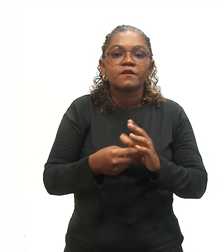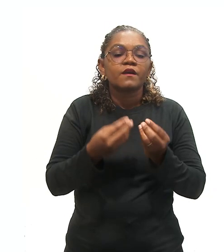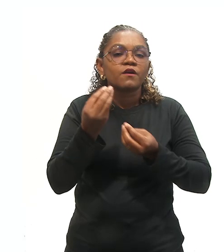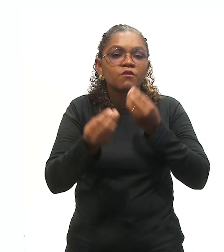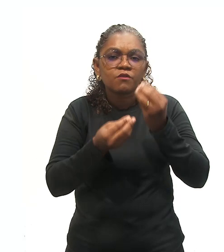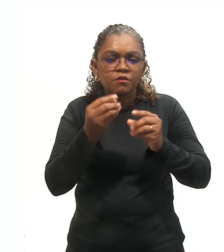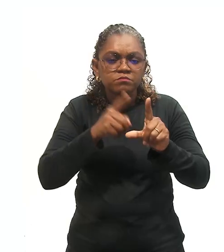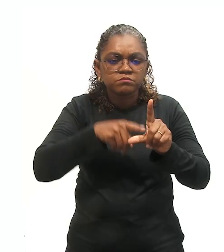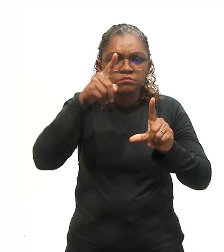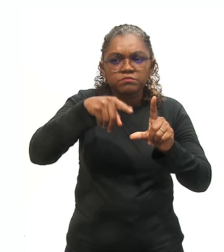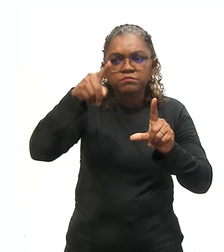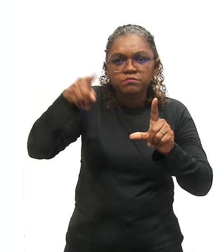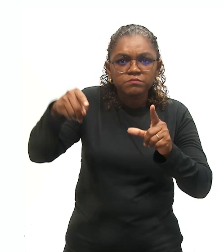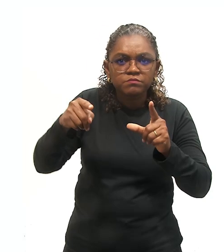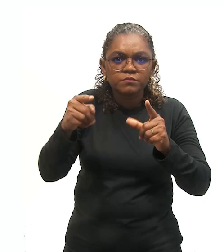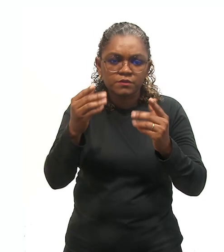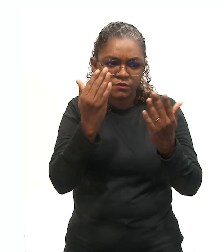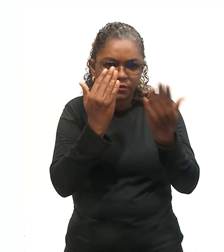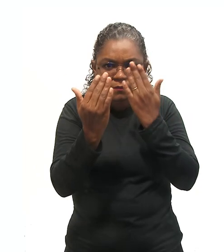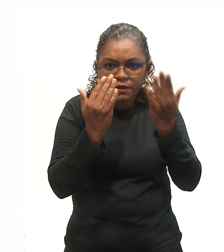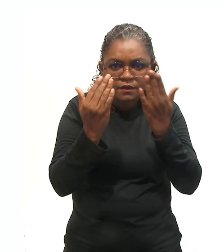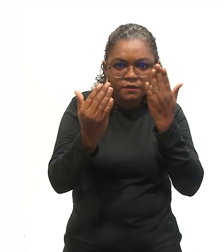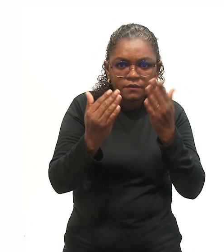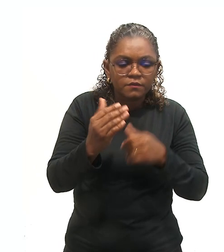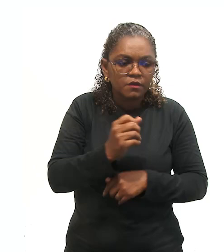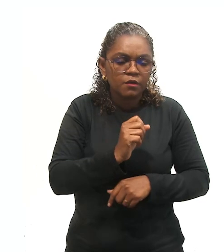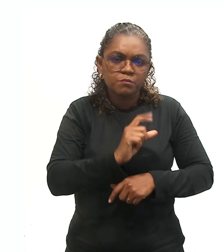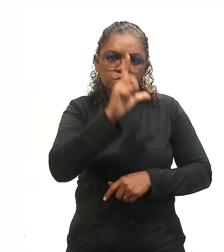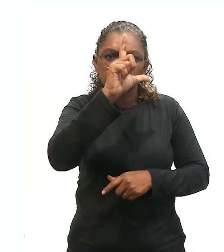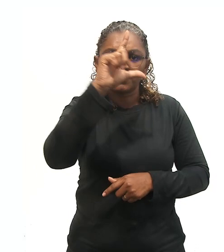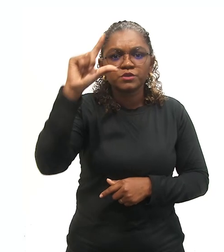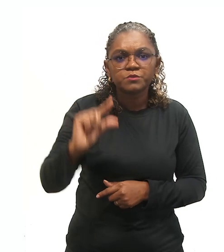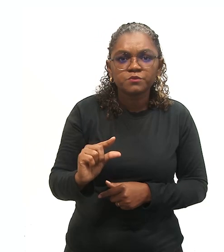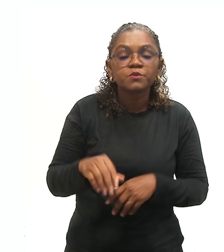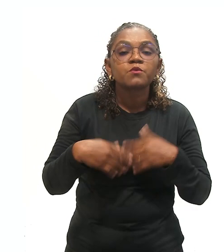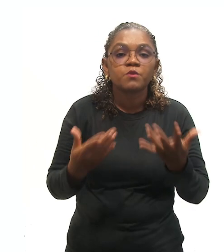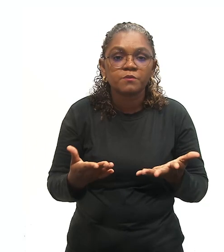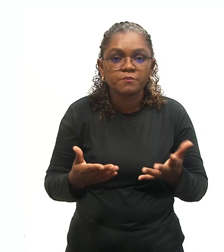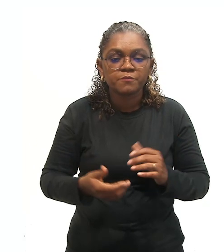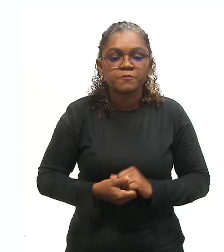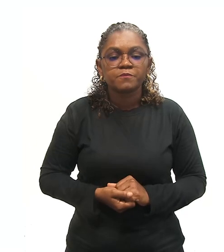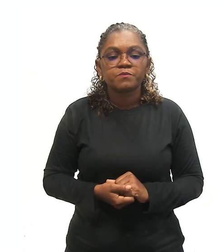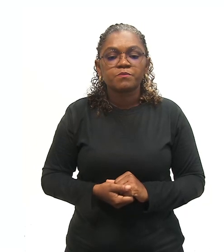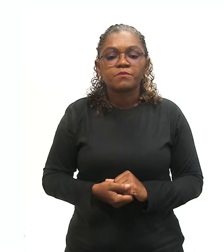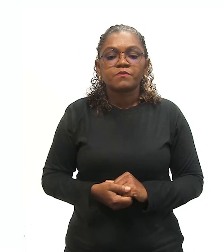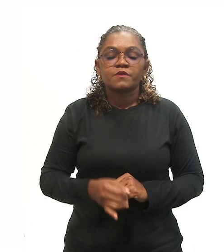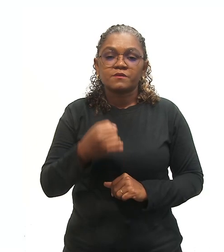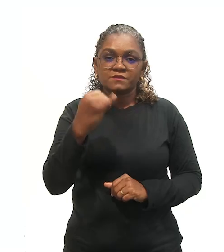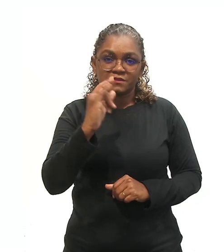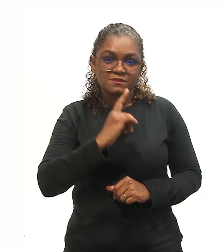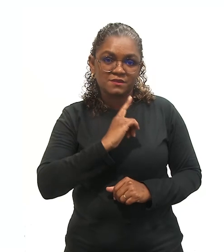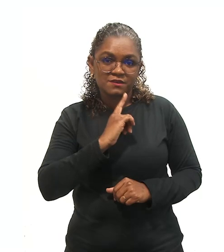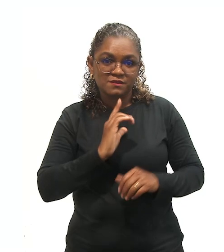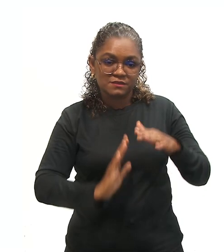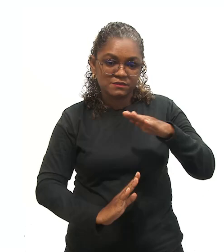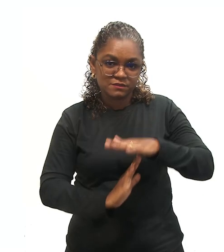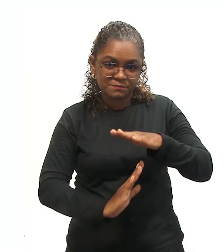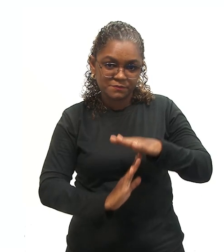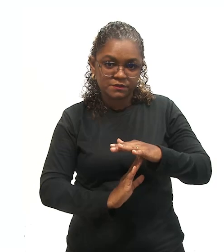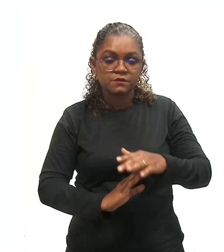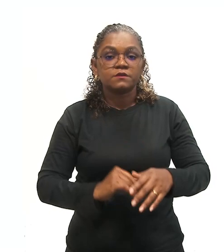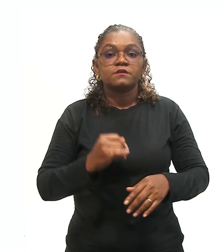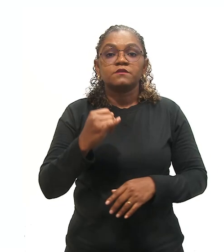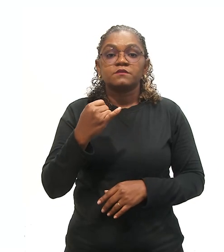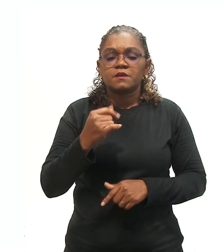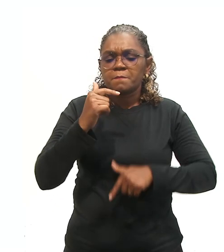crescimento econômico. Se existem necessidades ilimitadas, quanto maior for o nível de produção,